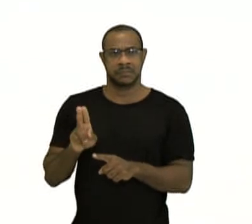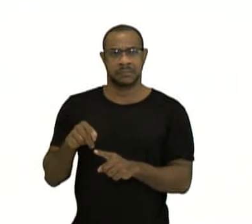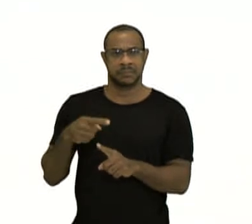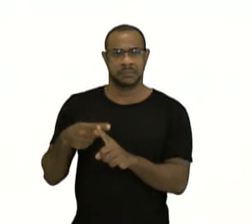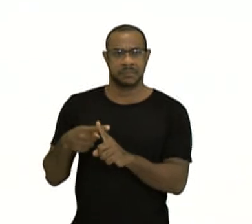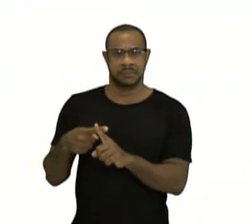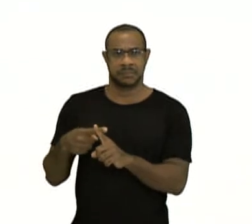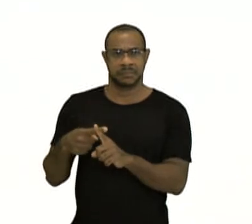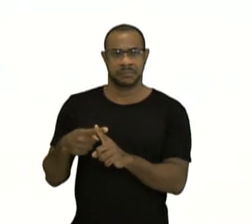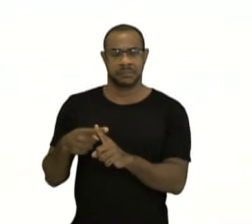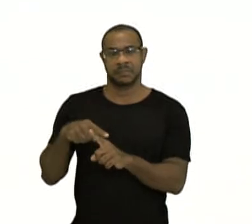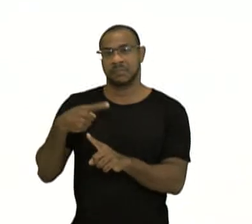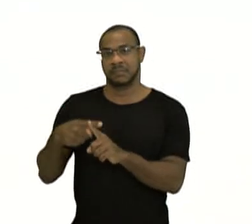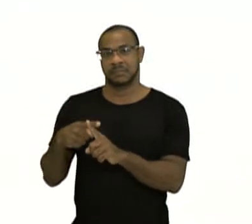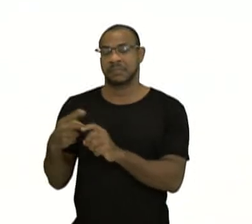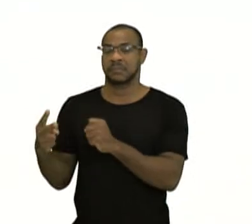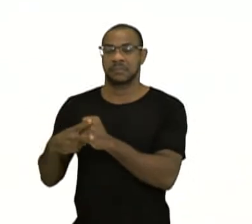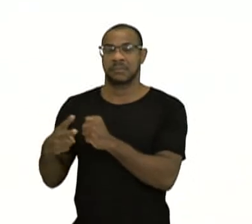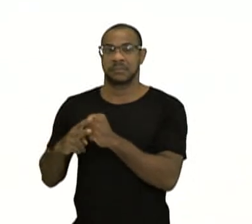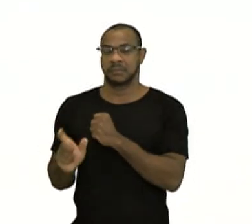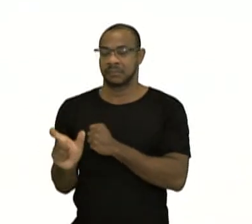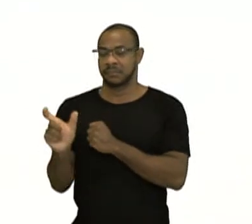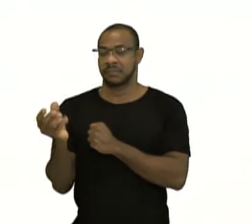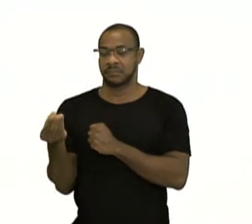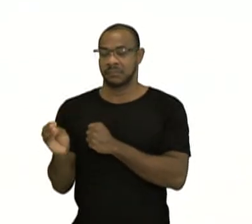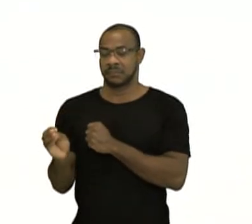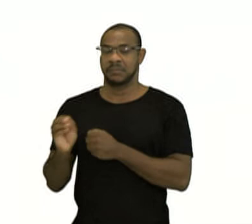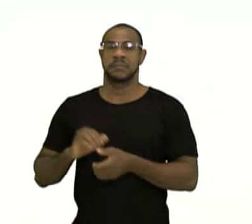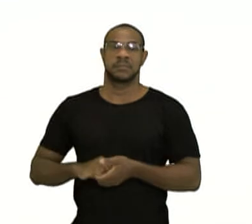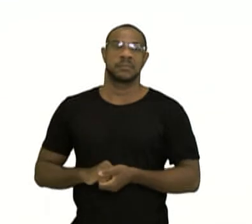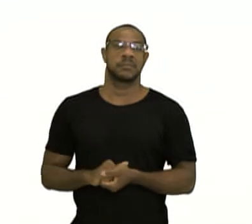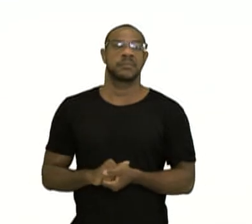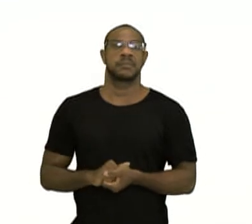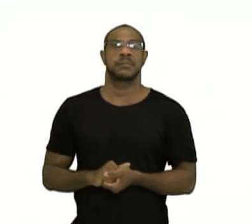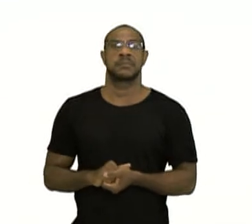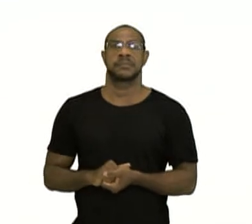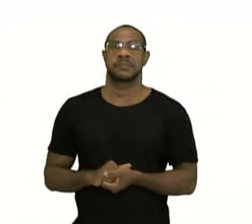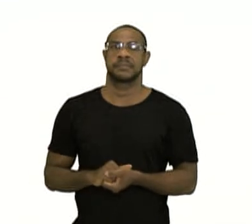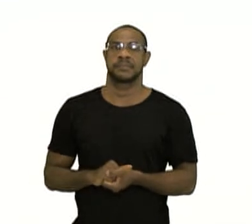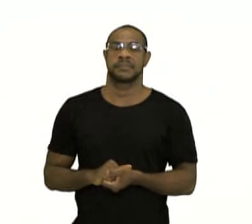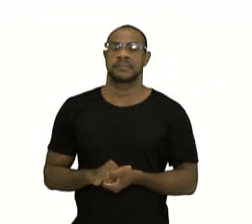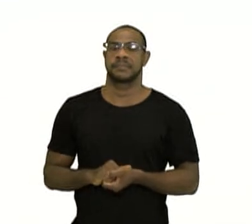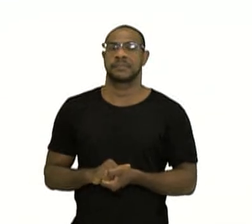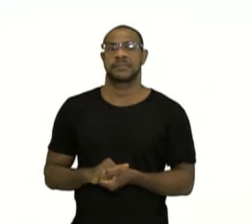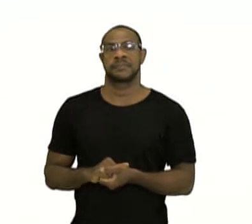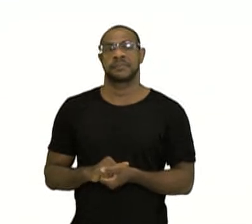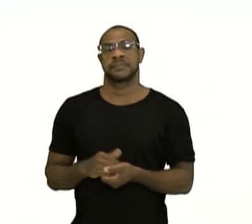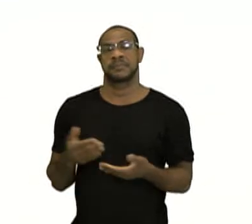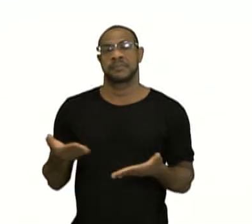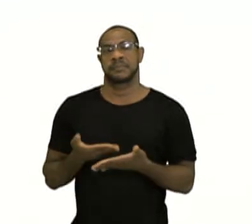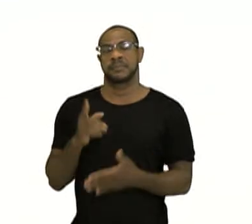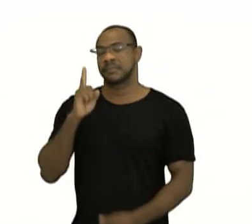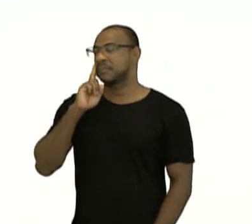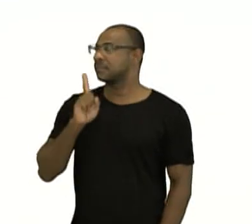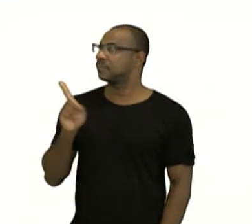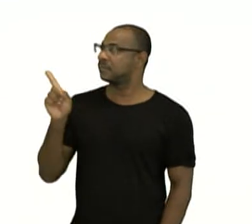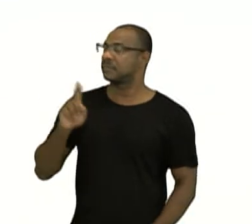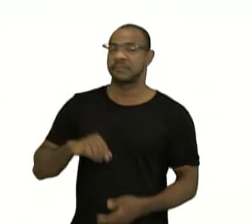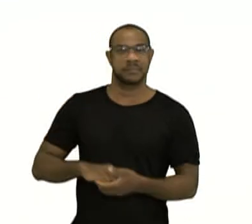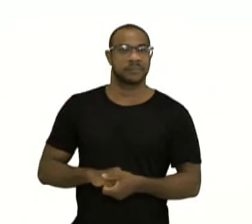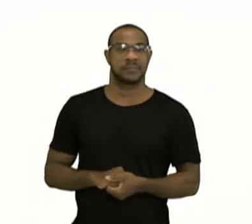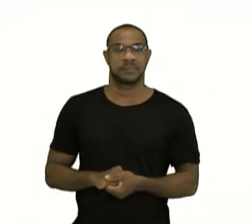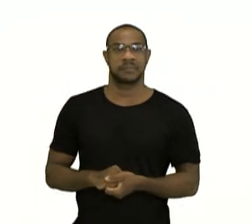verbo na condicional. Certo? Vamos a seguir? Aqui, outra situação,